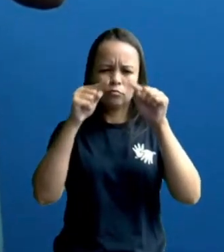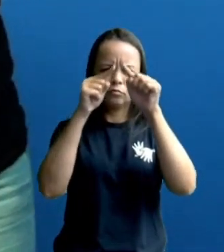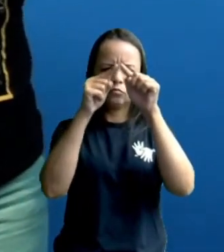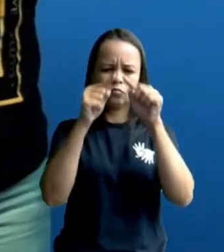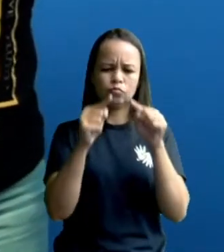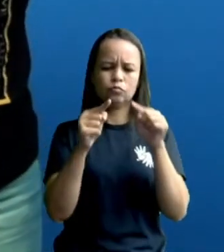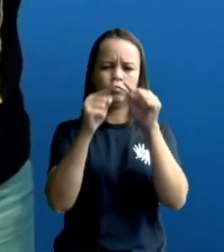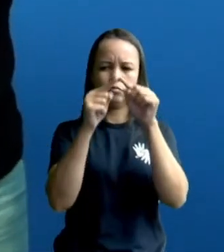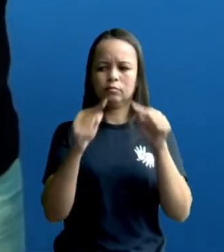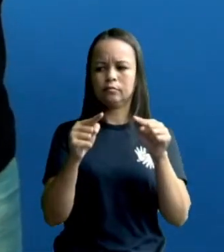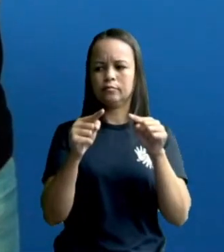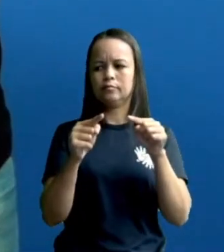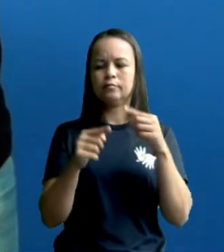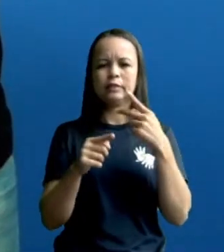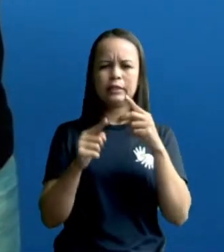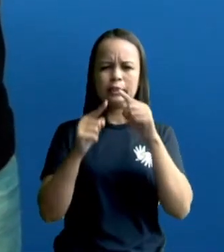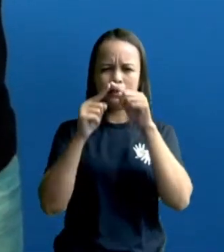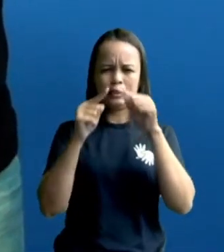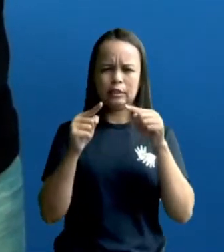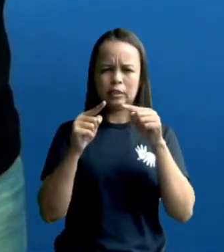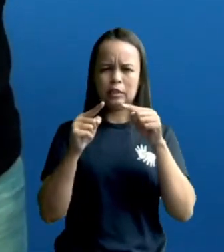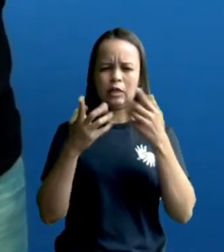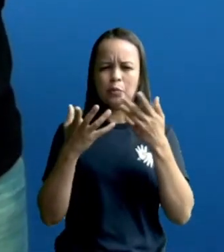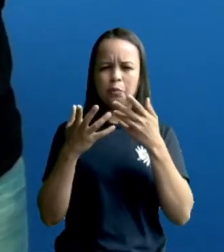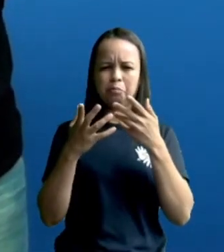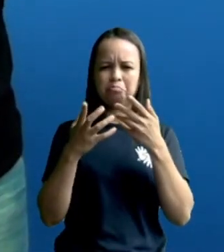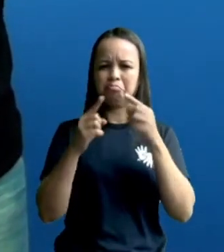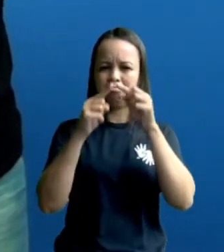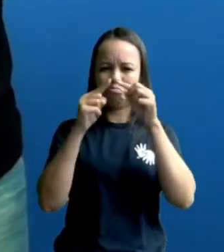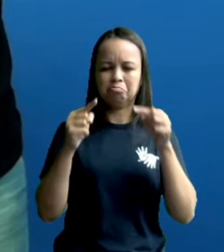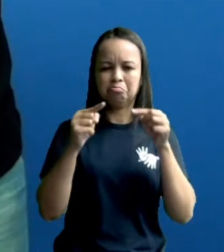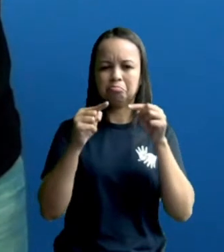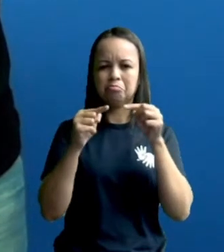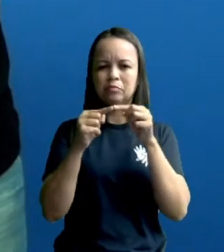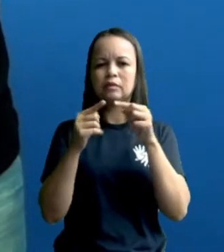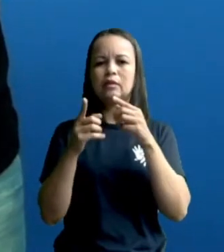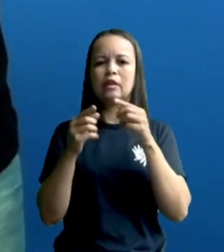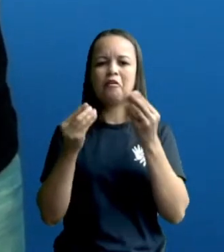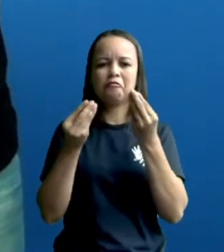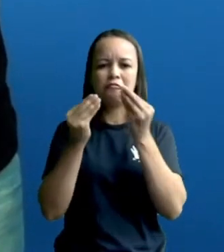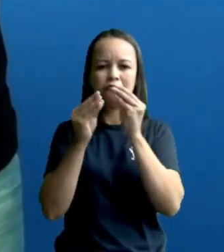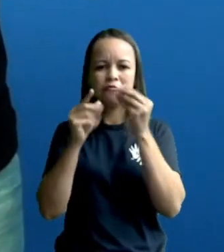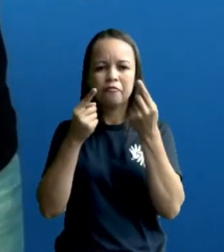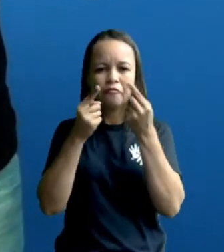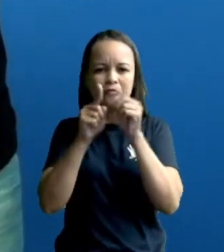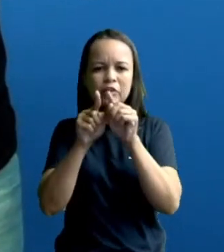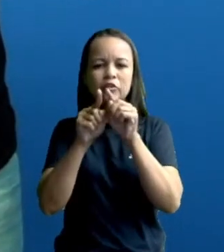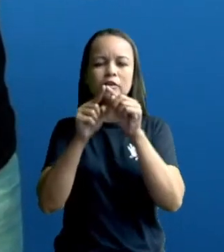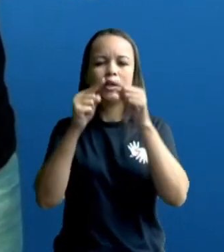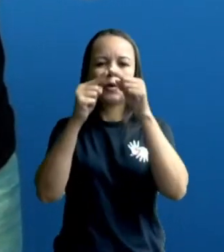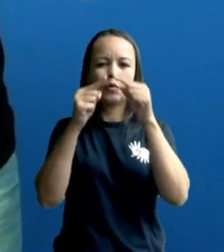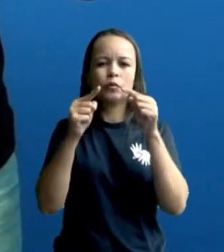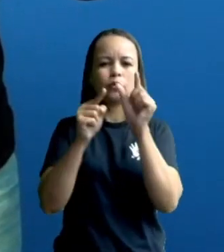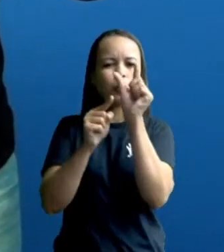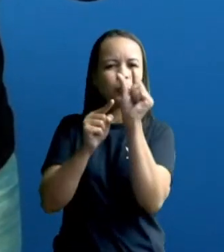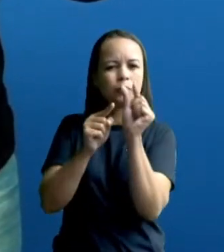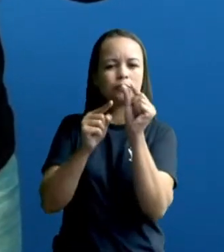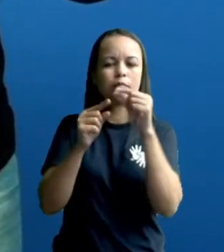mais fechadinho, ele não é tão aberto, ele é fechadinho, ele é mais